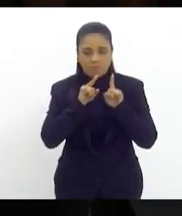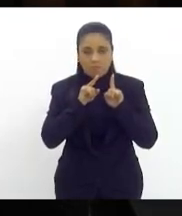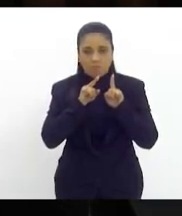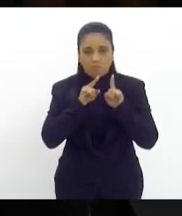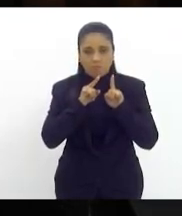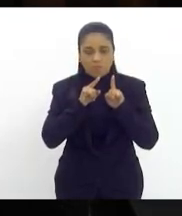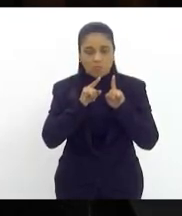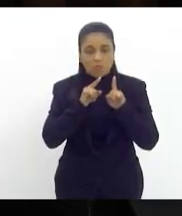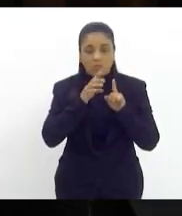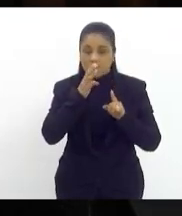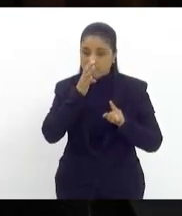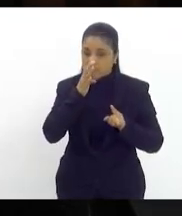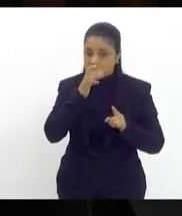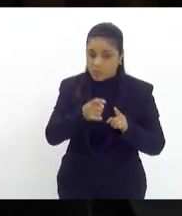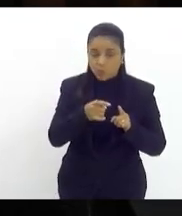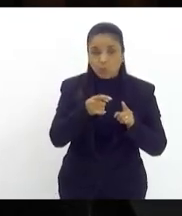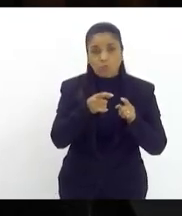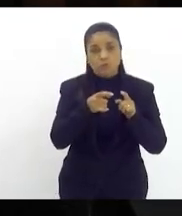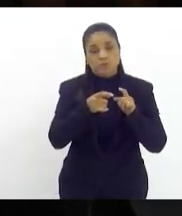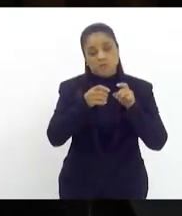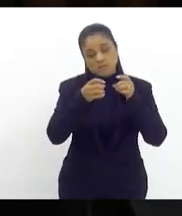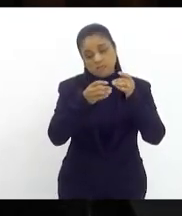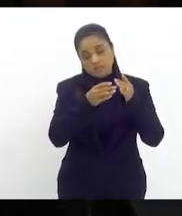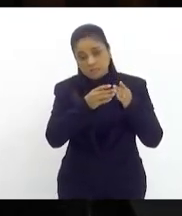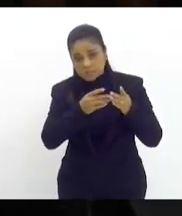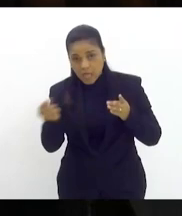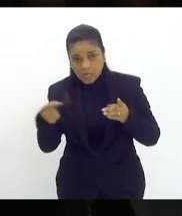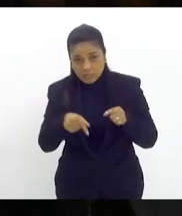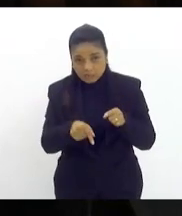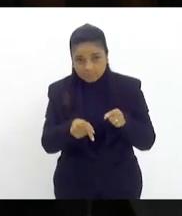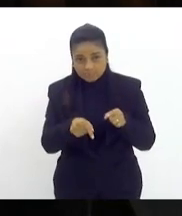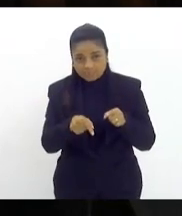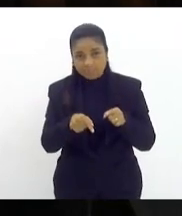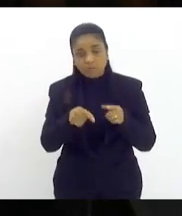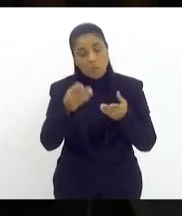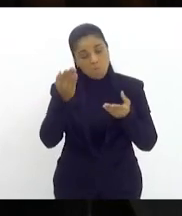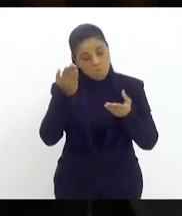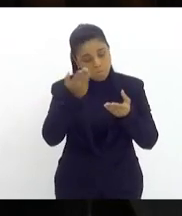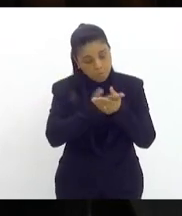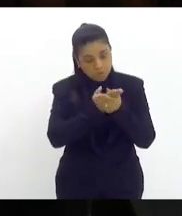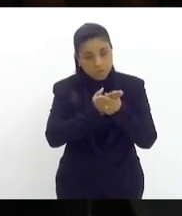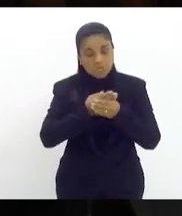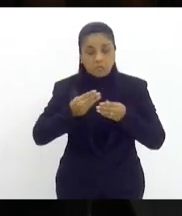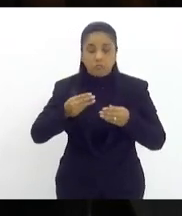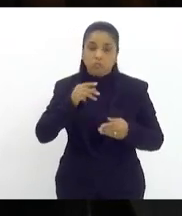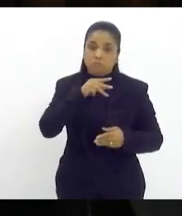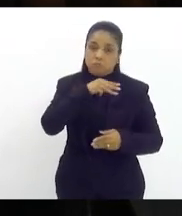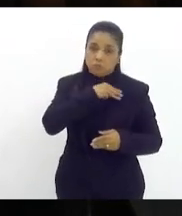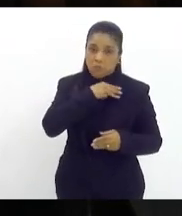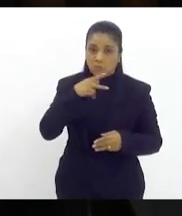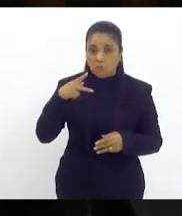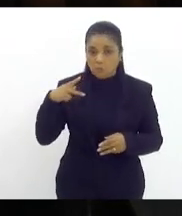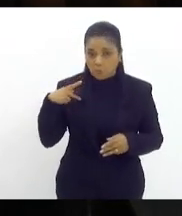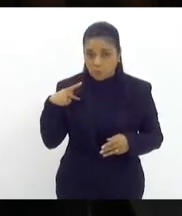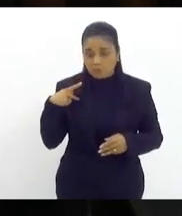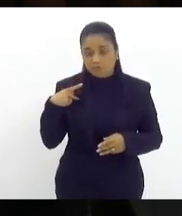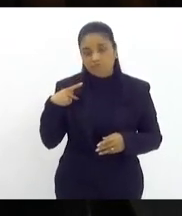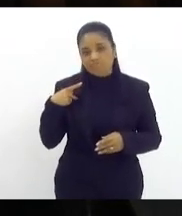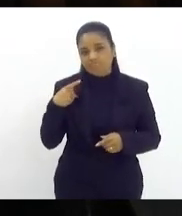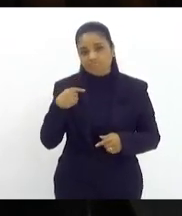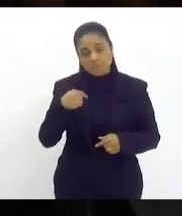nossas denúncias pelos processos que lá tem no Ministério Público não tenho dúvidas